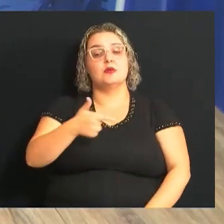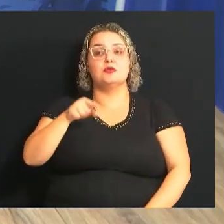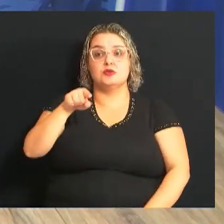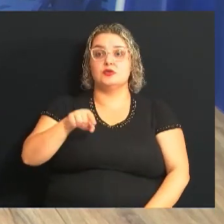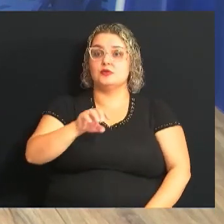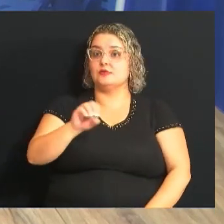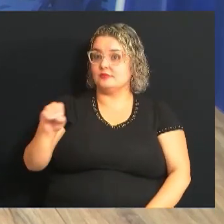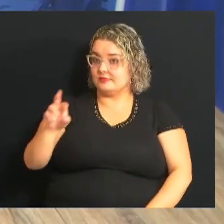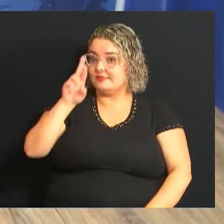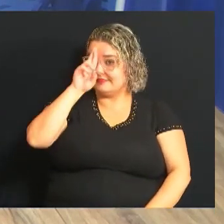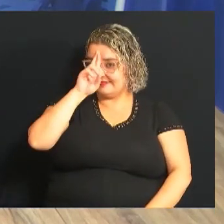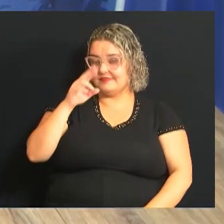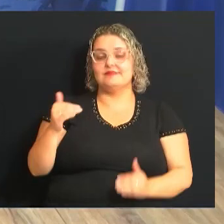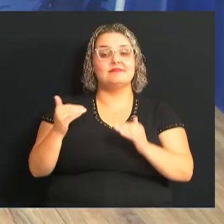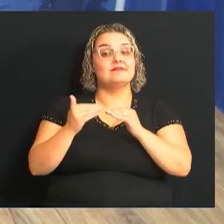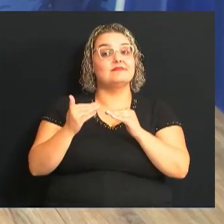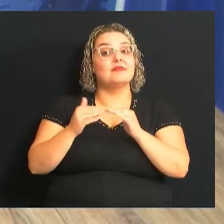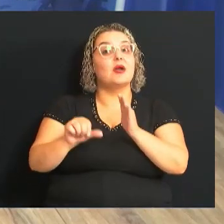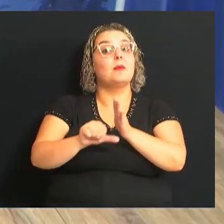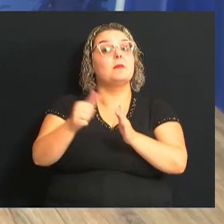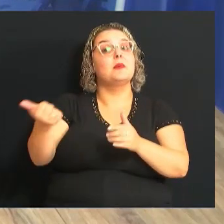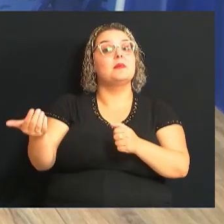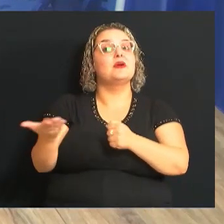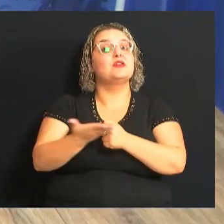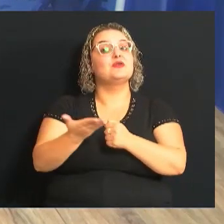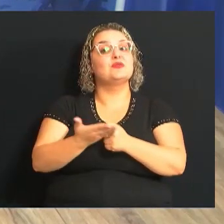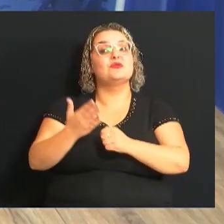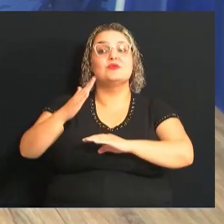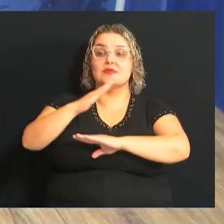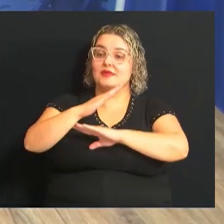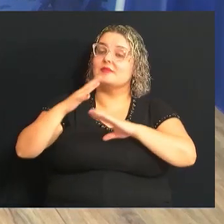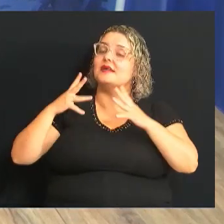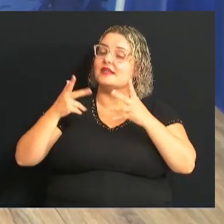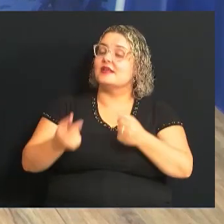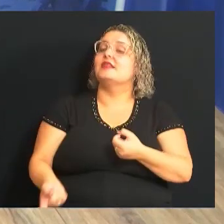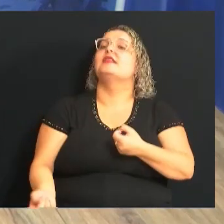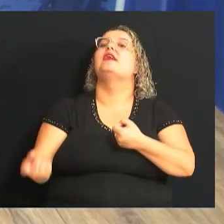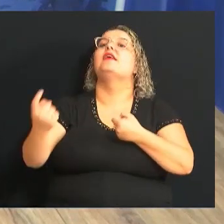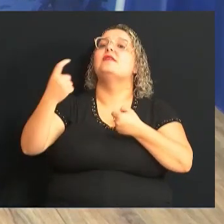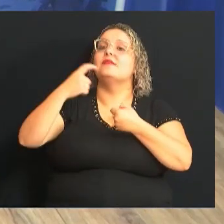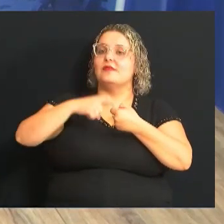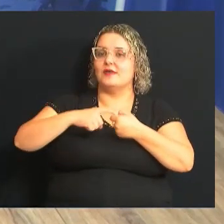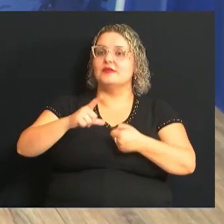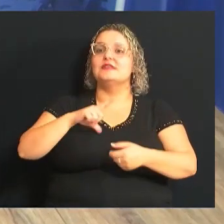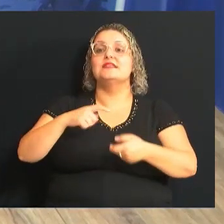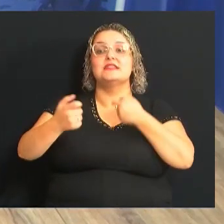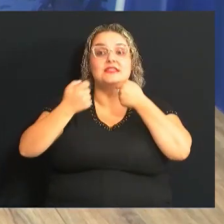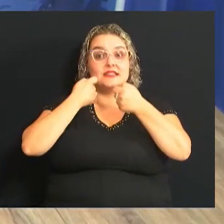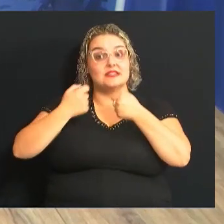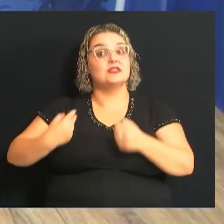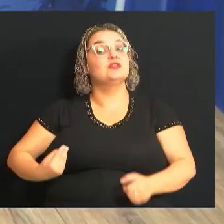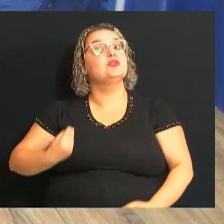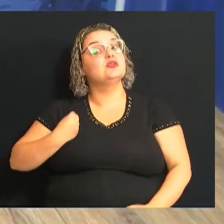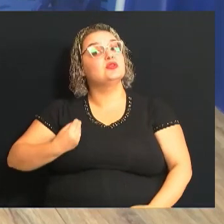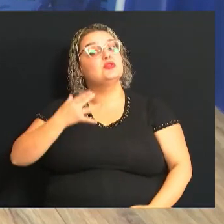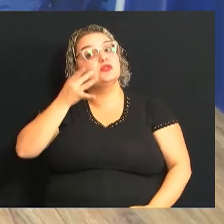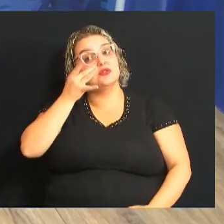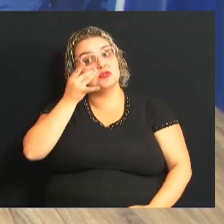agora, vamos fazer o seguinte, primeiro intervalo aqui no Câmara Total e na volta tem entrevista ao vivo com